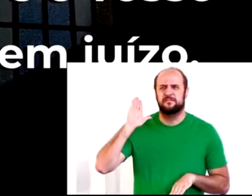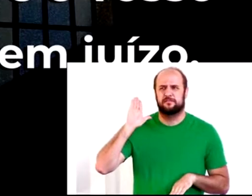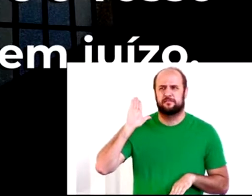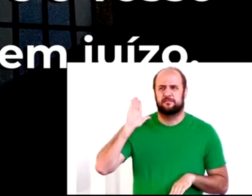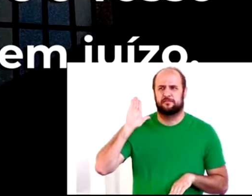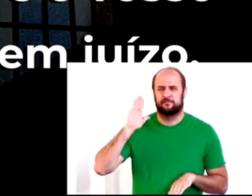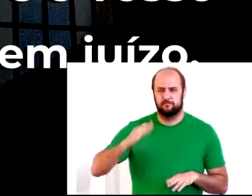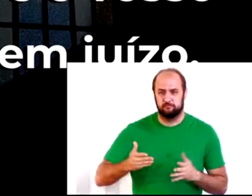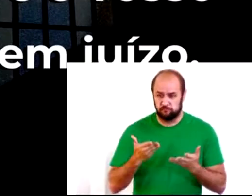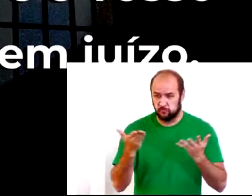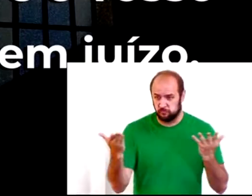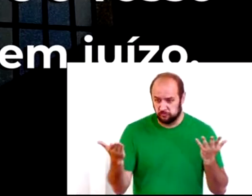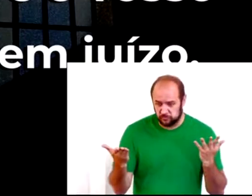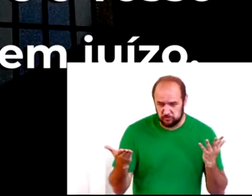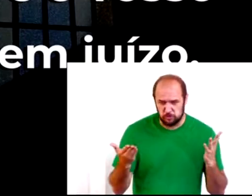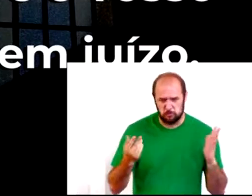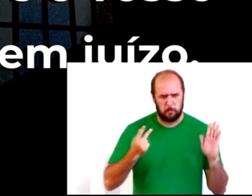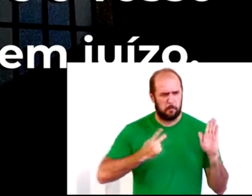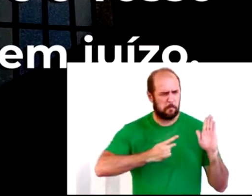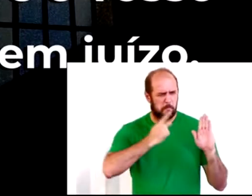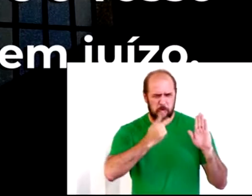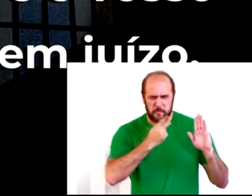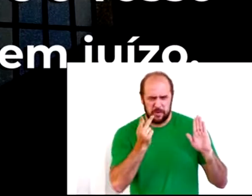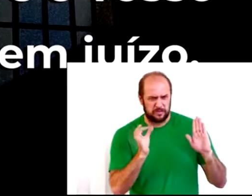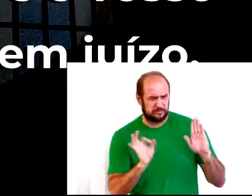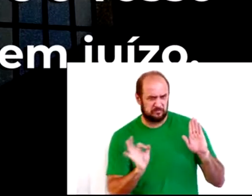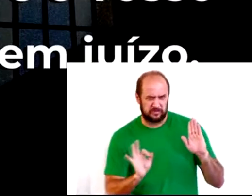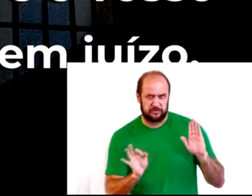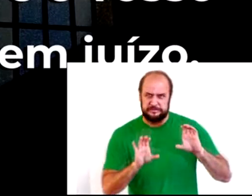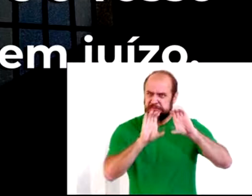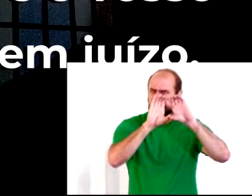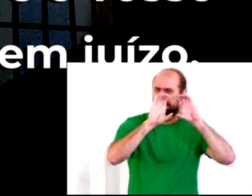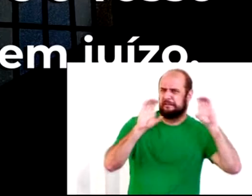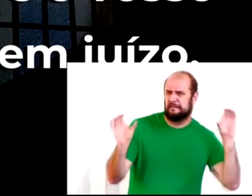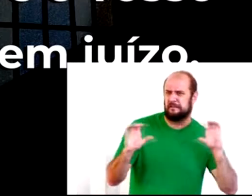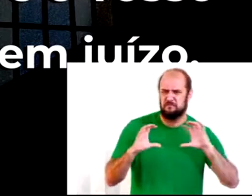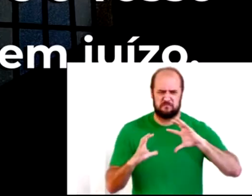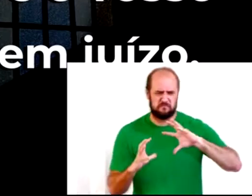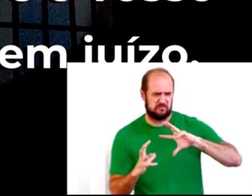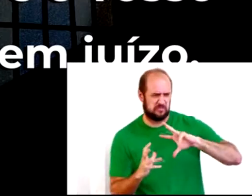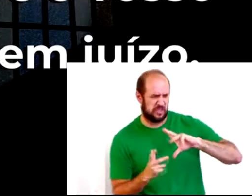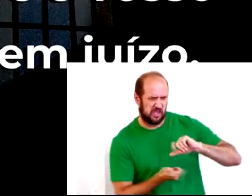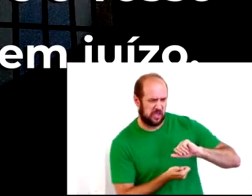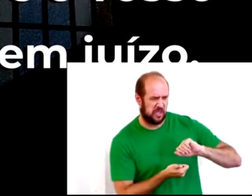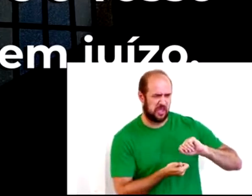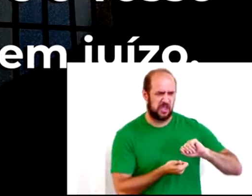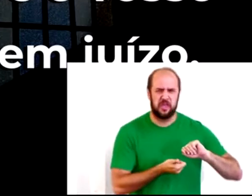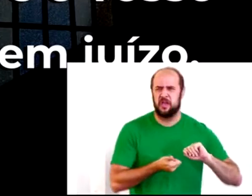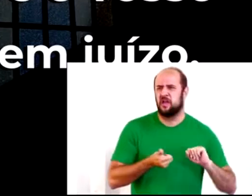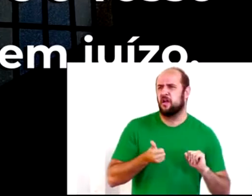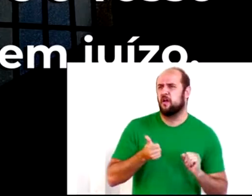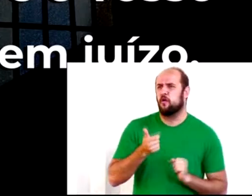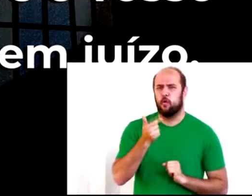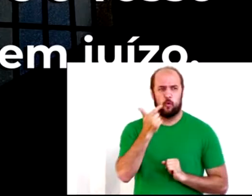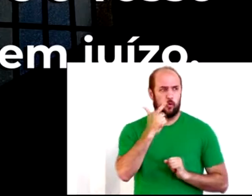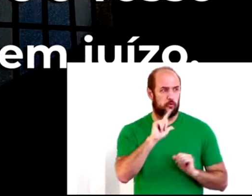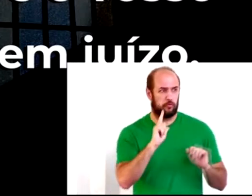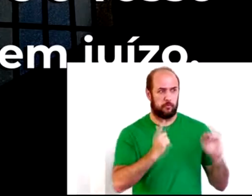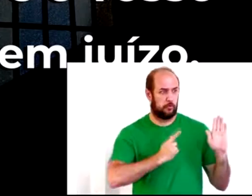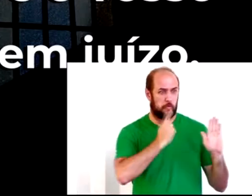irmãos, não jureis nem pelo céu, nem pela terra, nem por qualquer outro